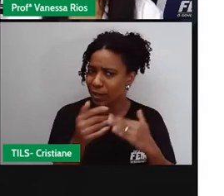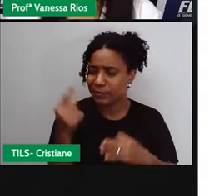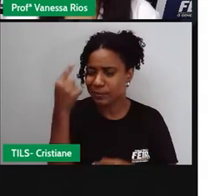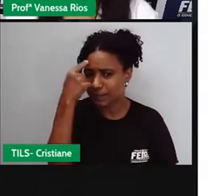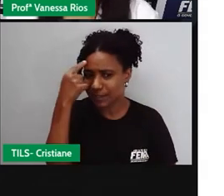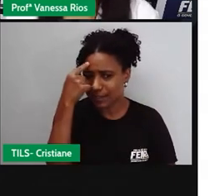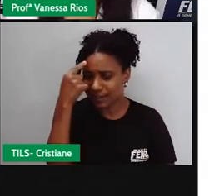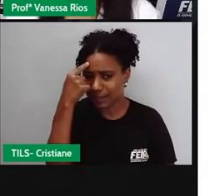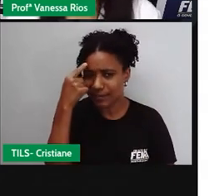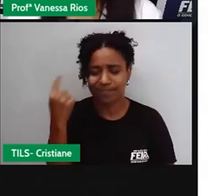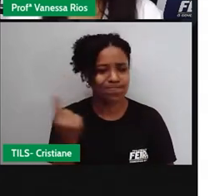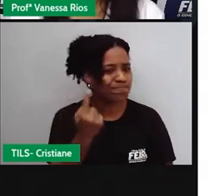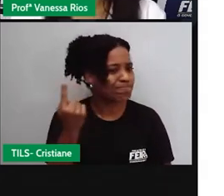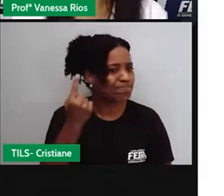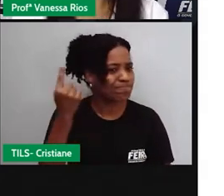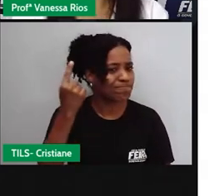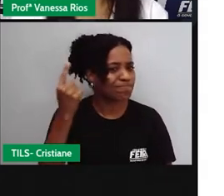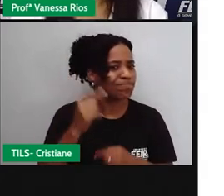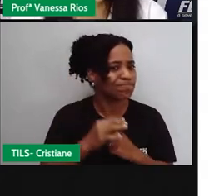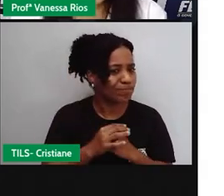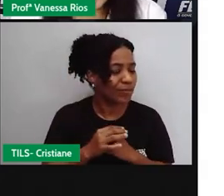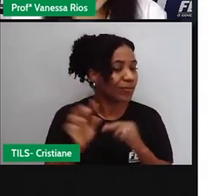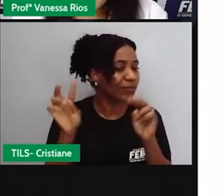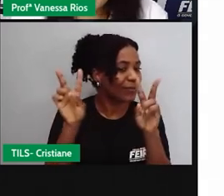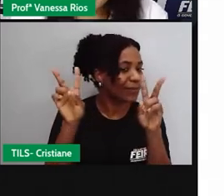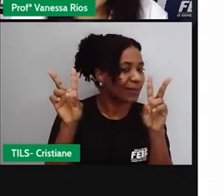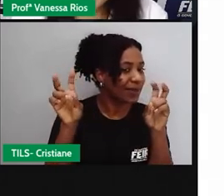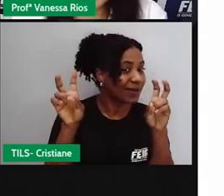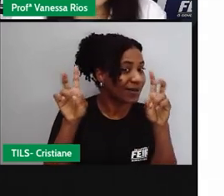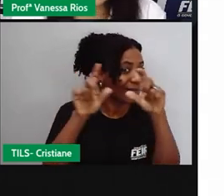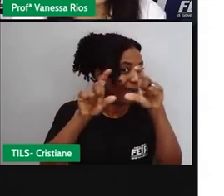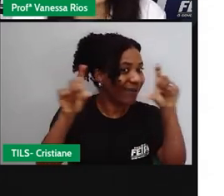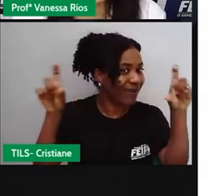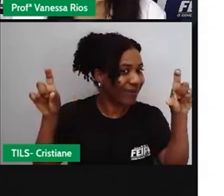um tema sobre o que a gente pode escrever.